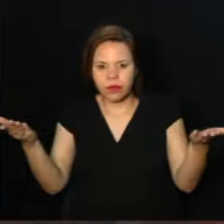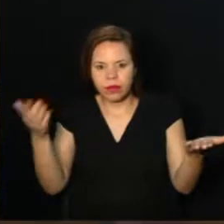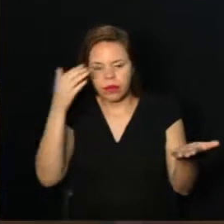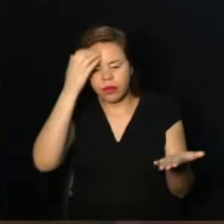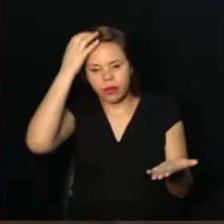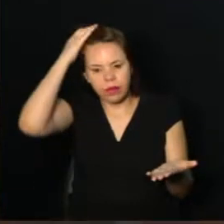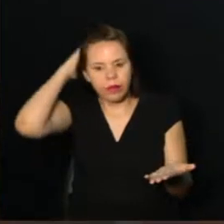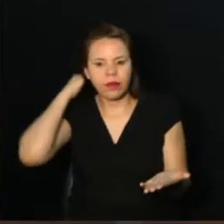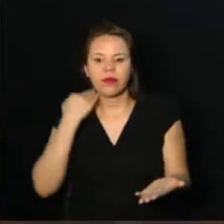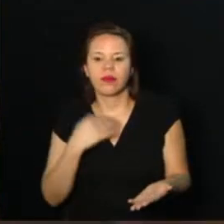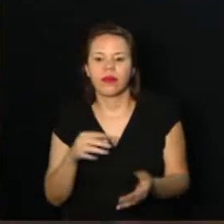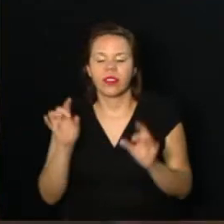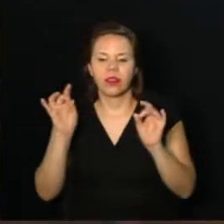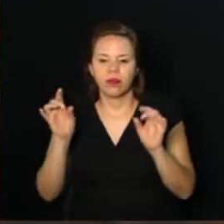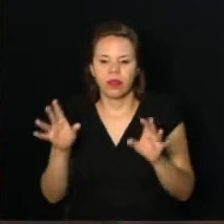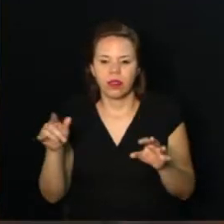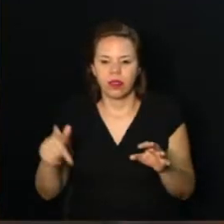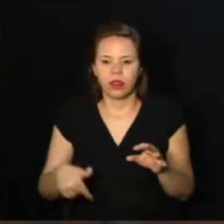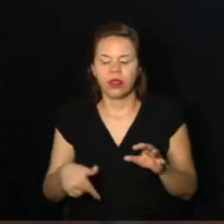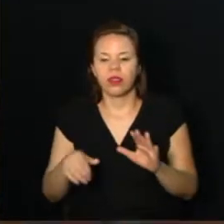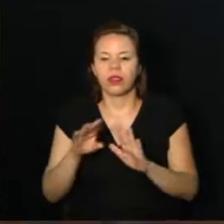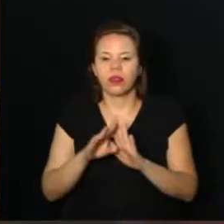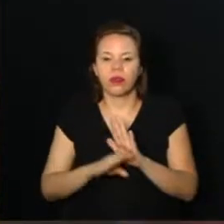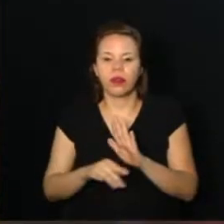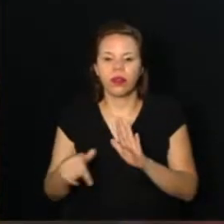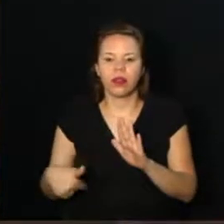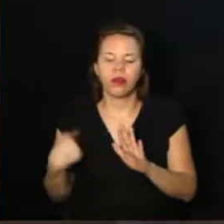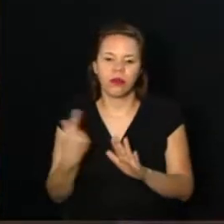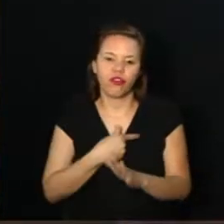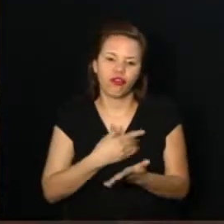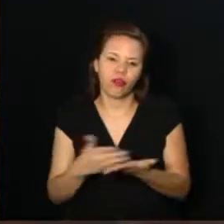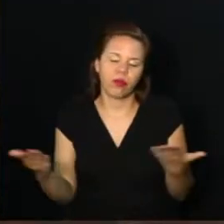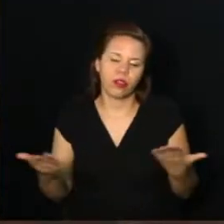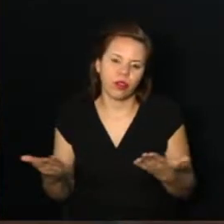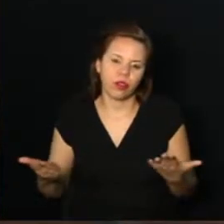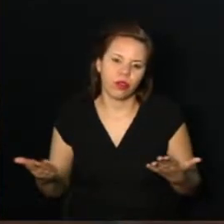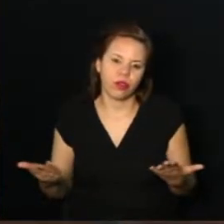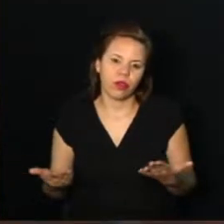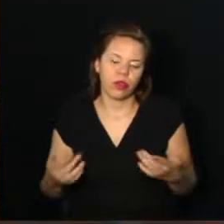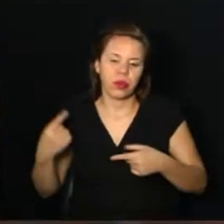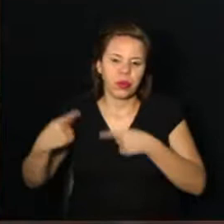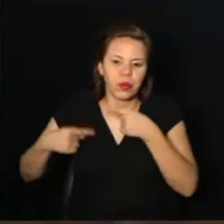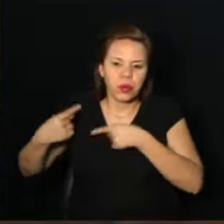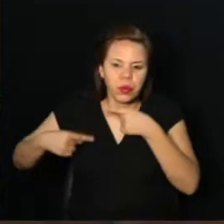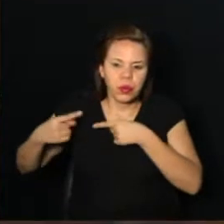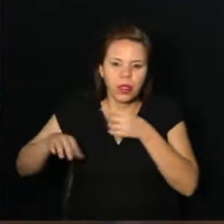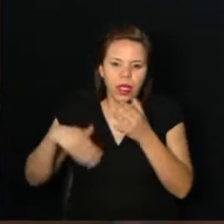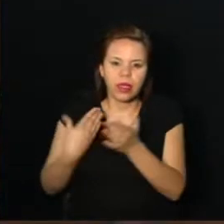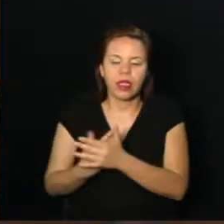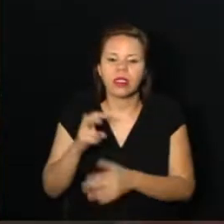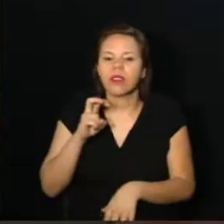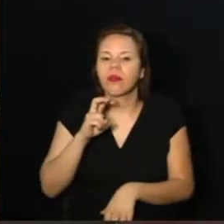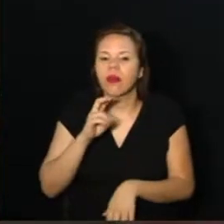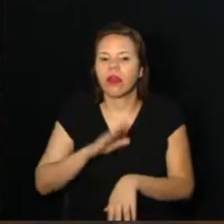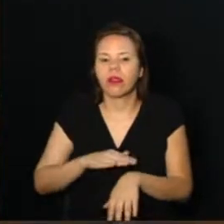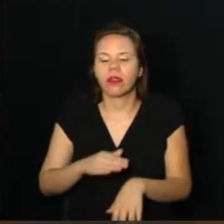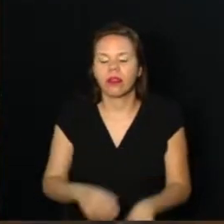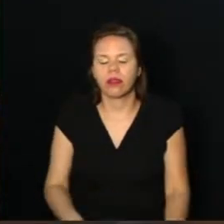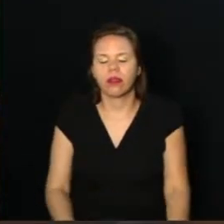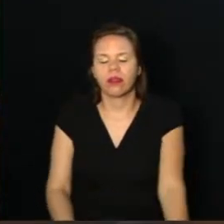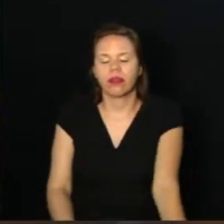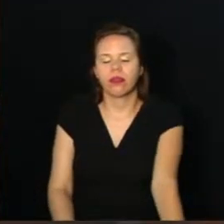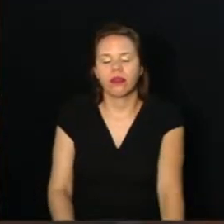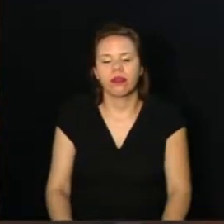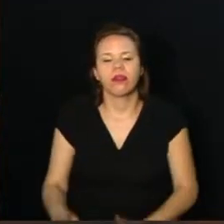mais especial desse programa, que a gente começa hoje e que vai discutir até 5 horas da tarde. Eu espero que a